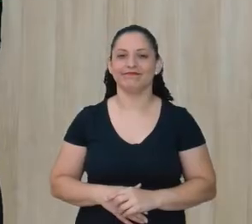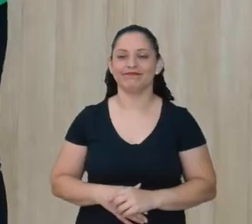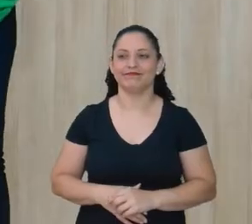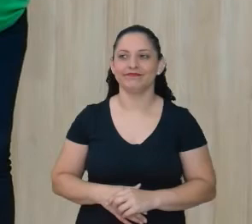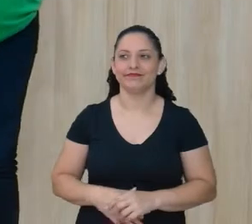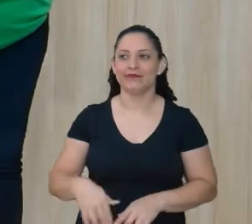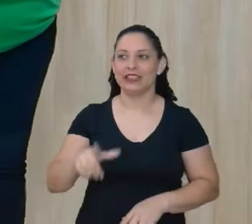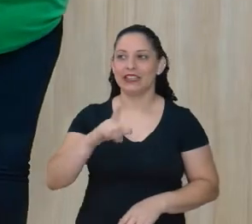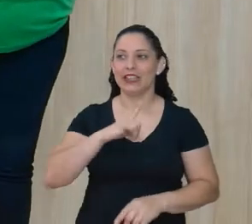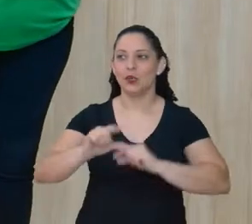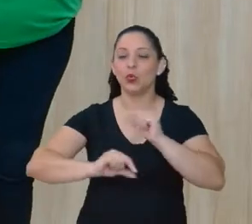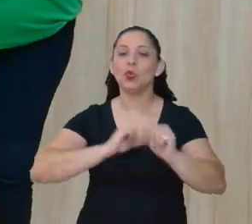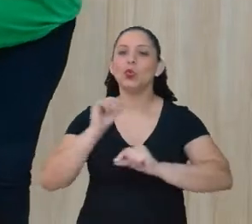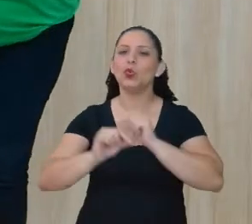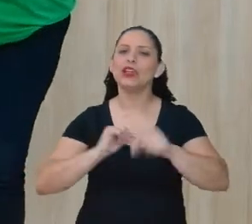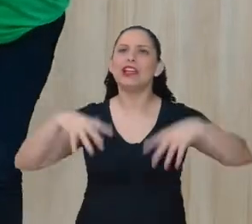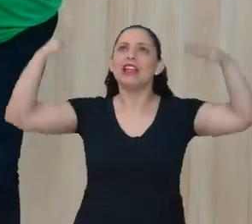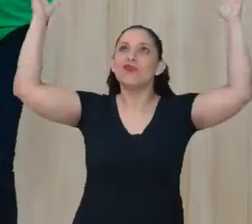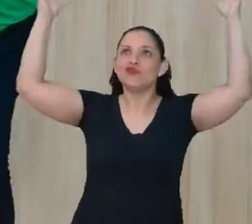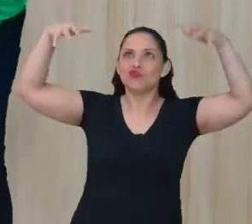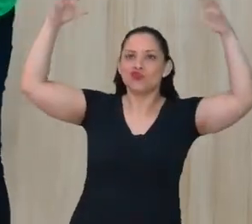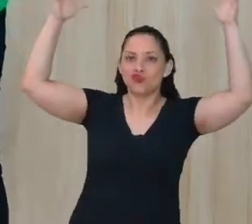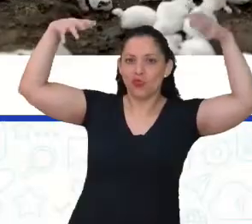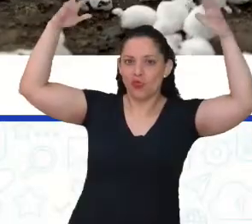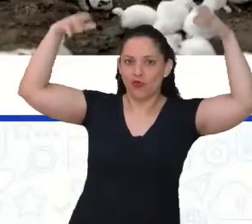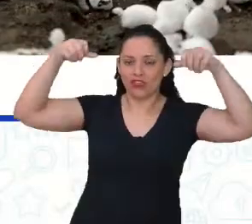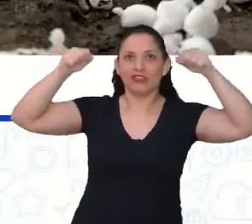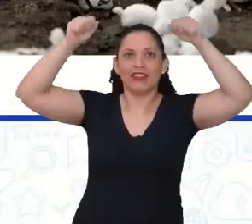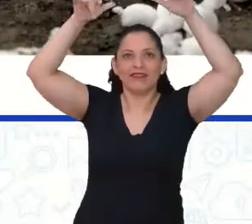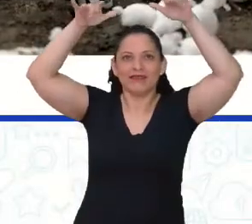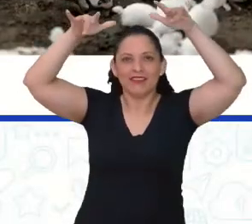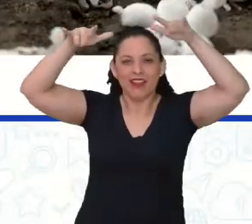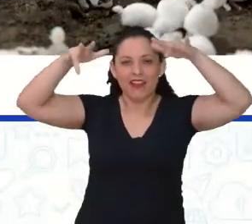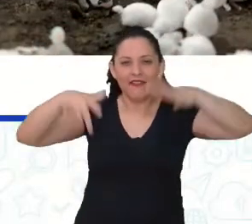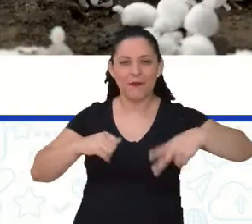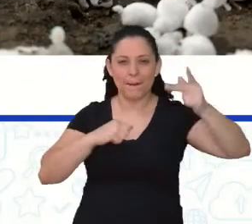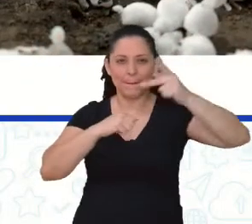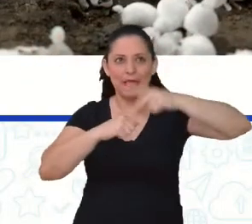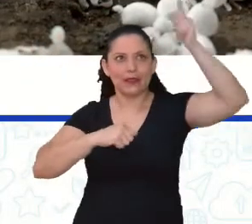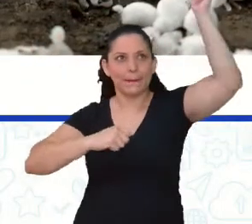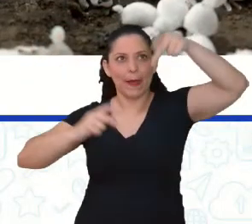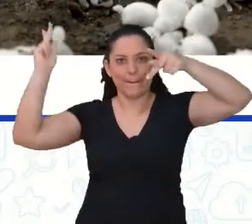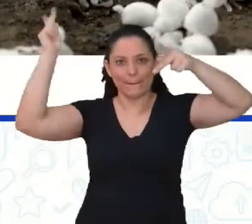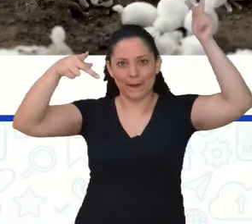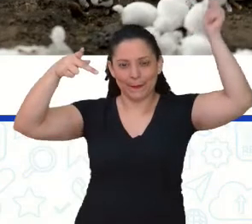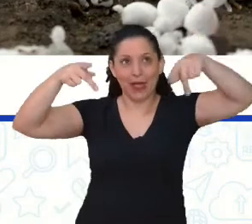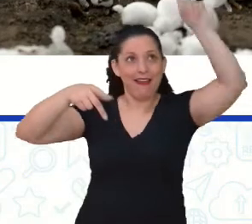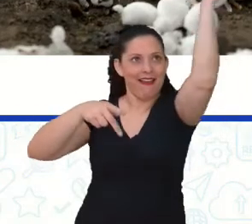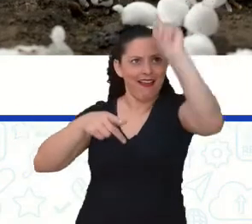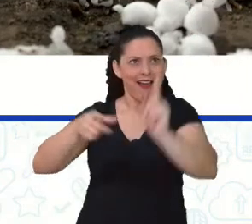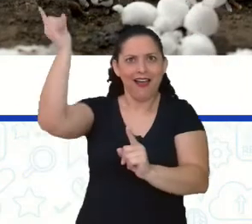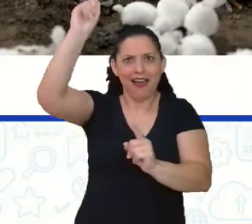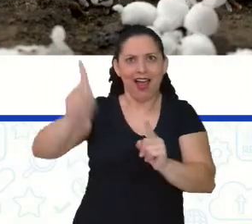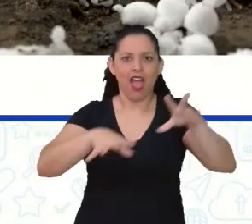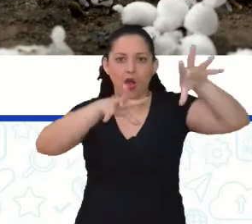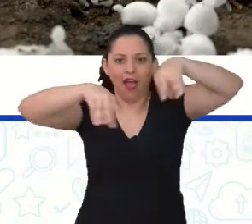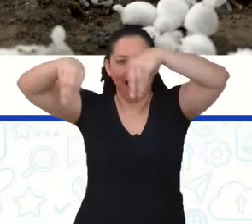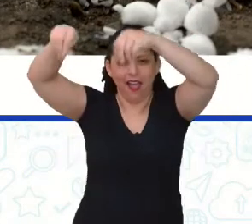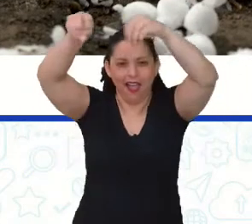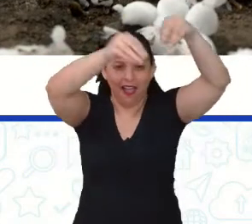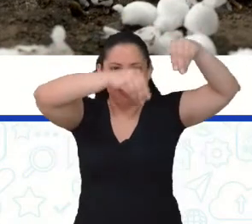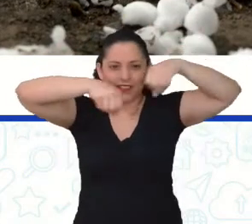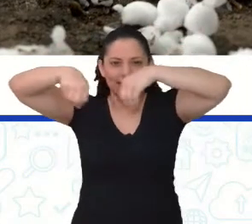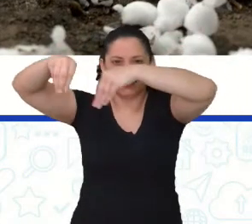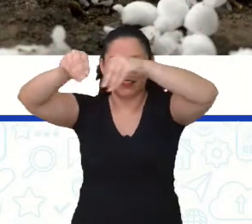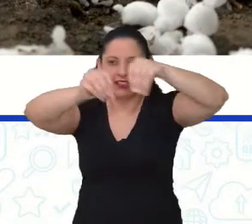lá. Tempestades de chuvas, neve, granizo, areia, raios também, né? Estão aí,